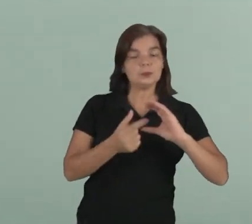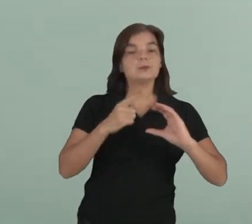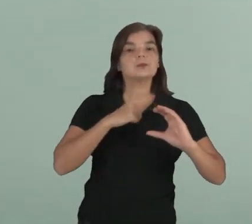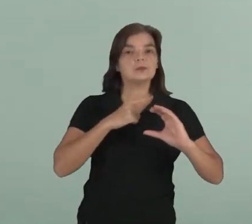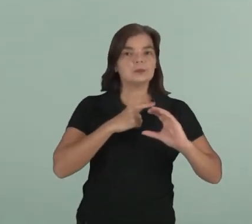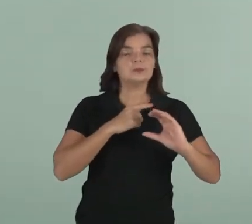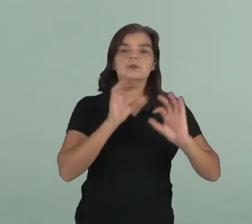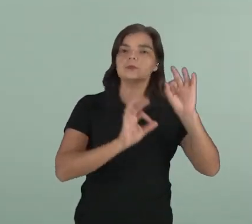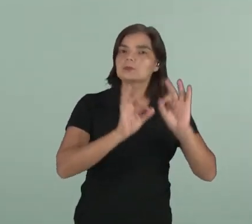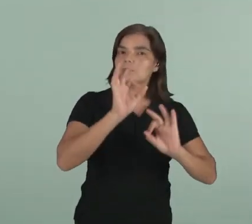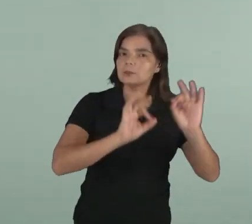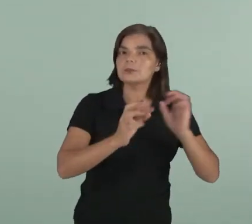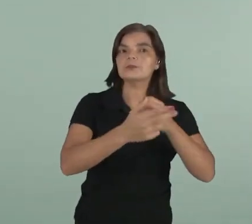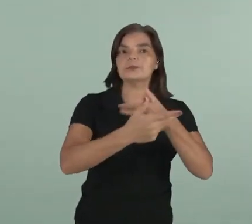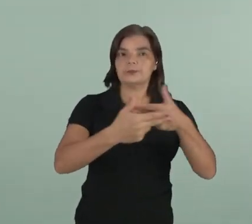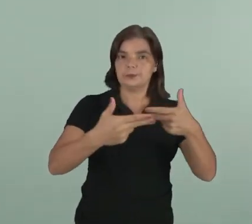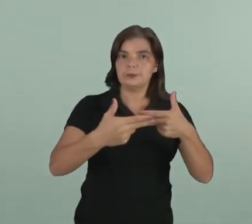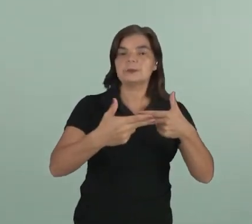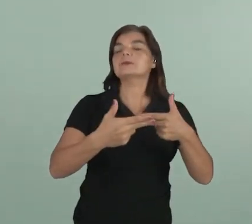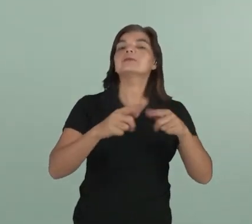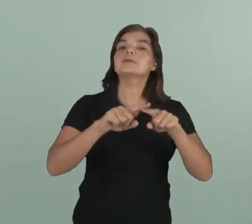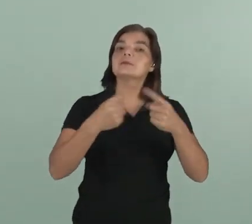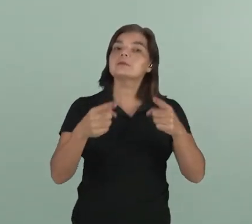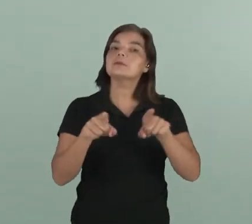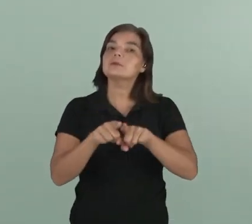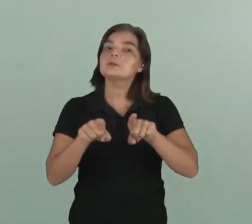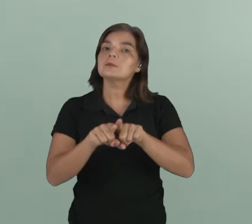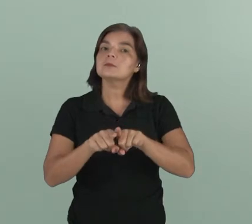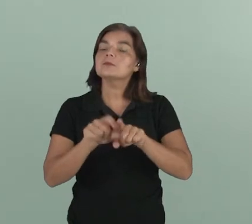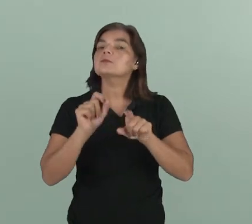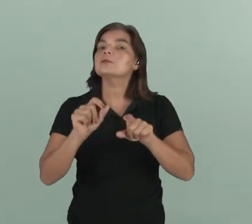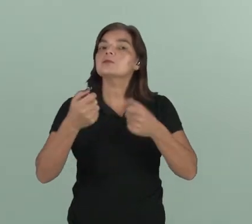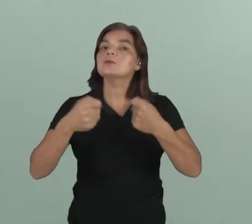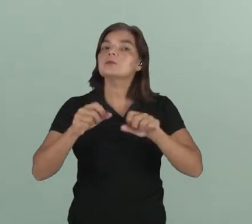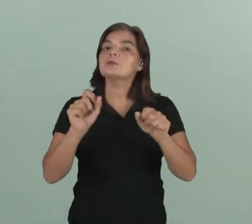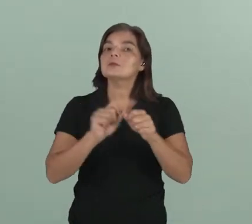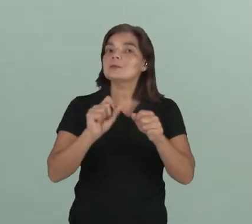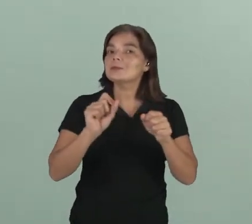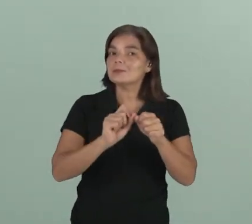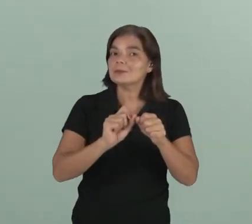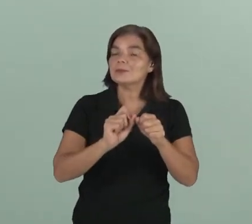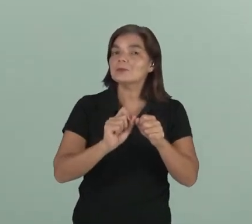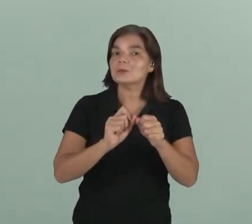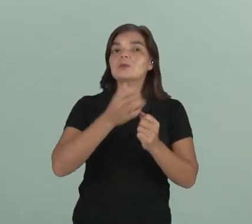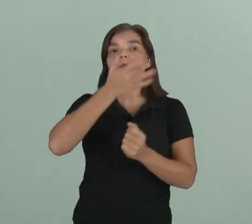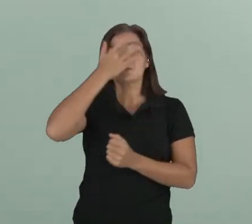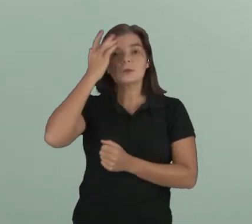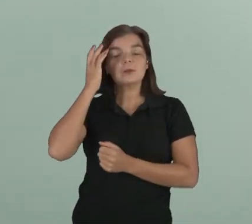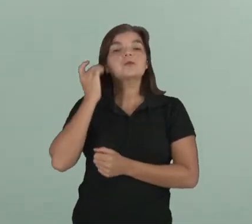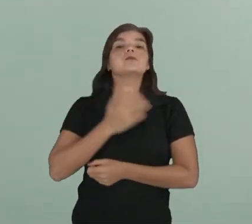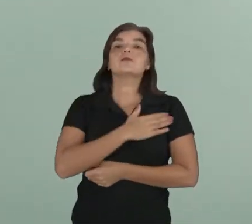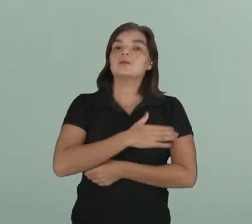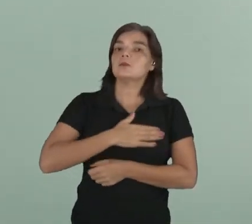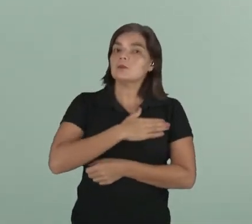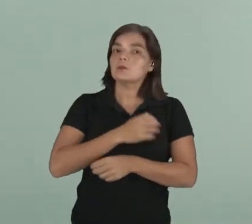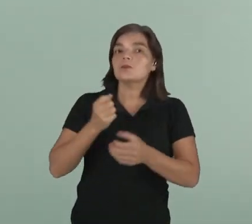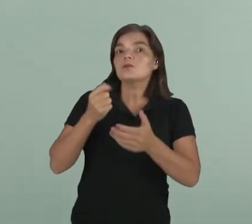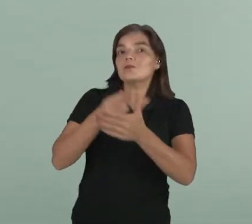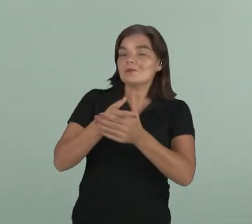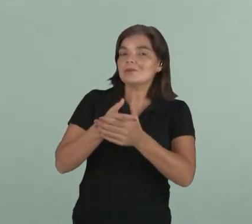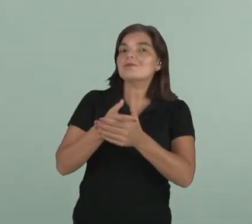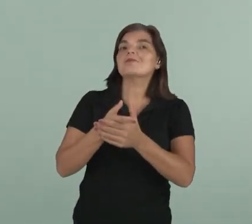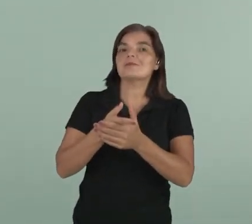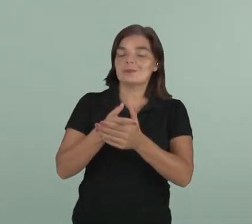a produção das mercadorias, mas também é necessário produzir o público consumidor que